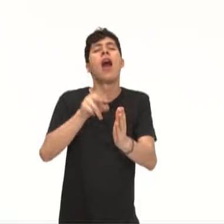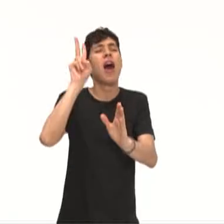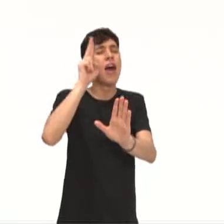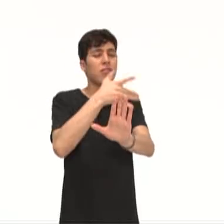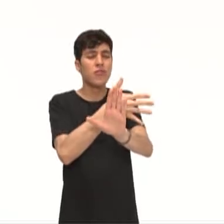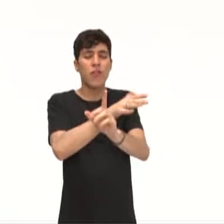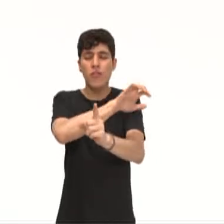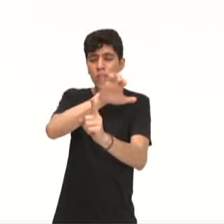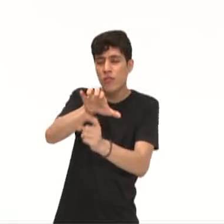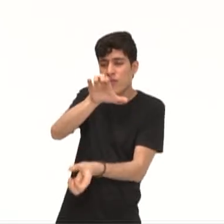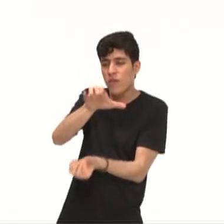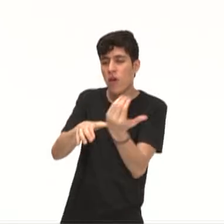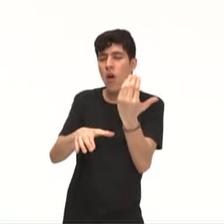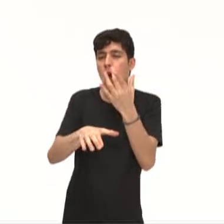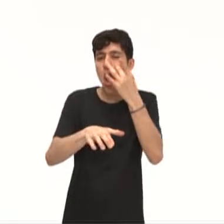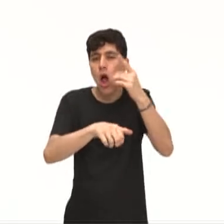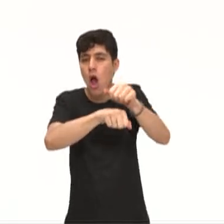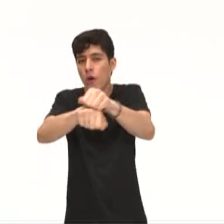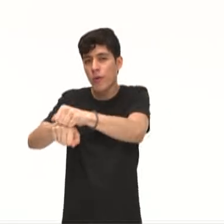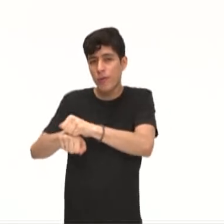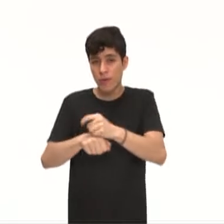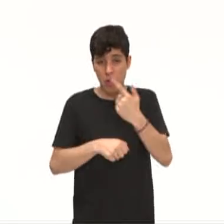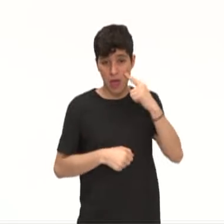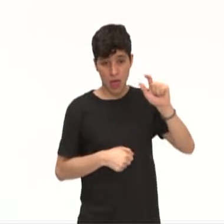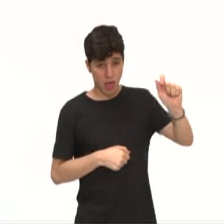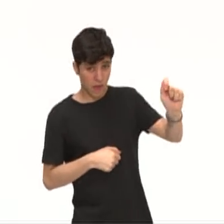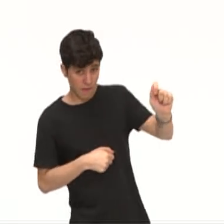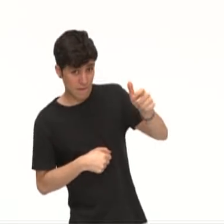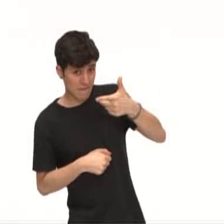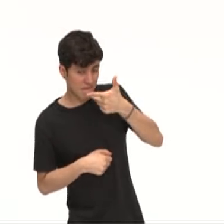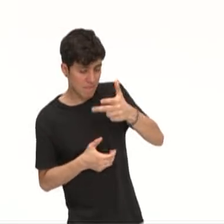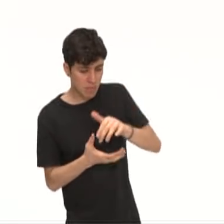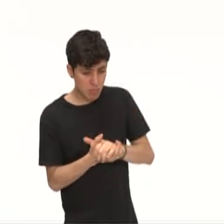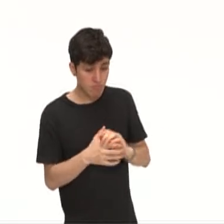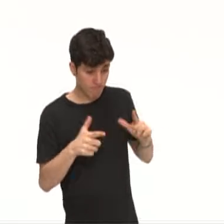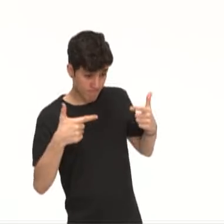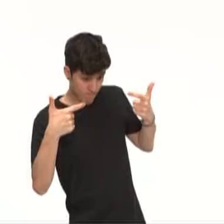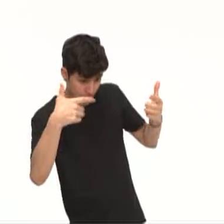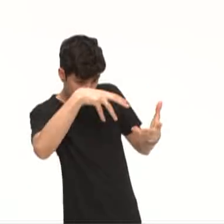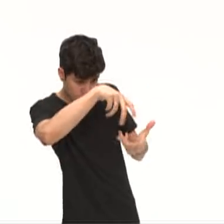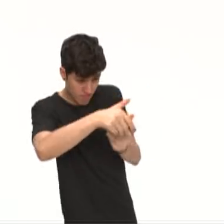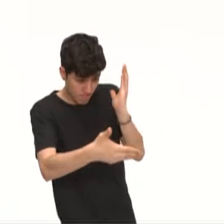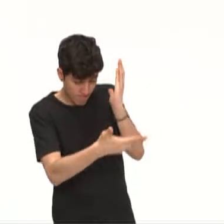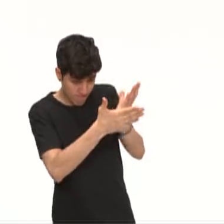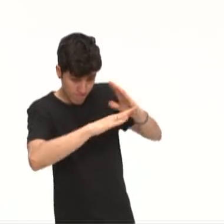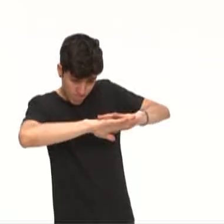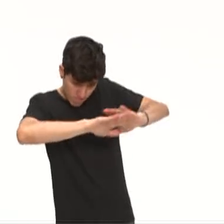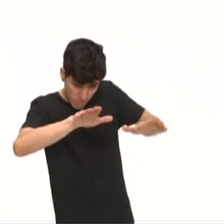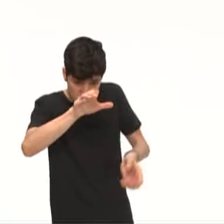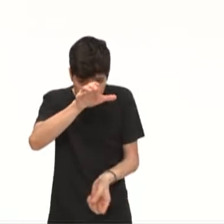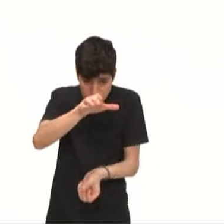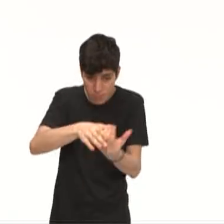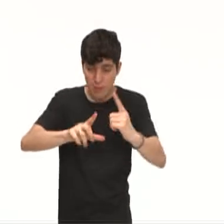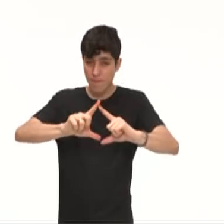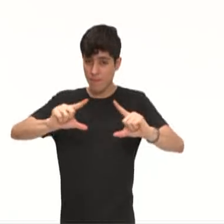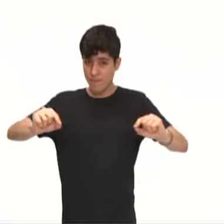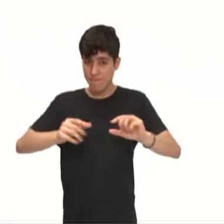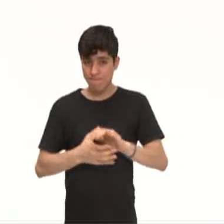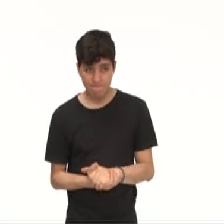surgimento do concretismo? Alternativa A, fim da Segunda Guerra Mundial e a construção de